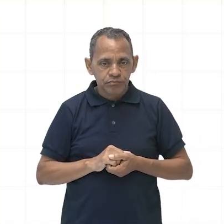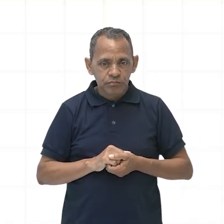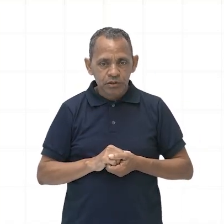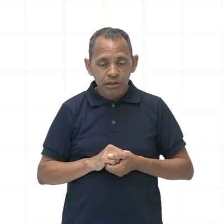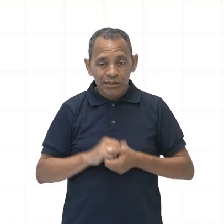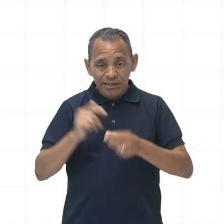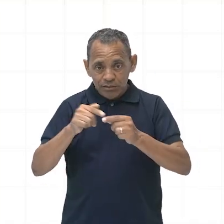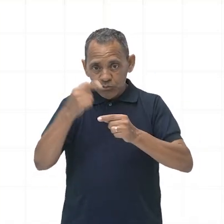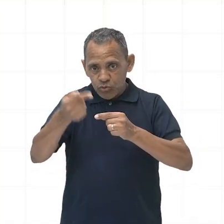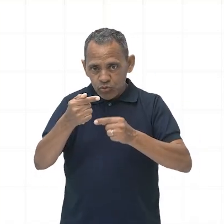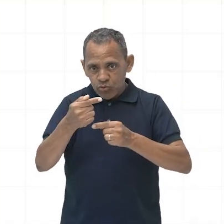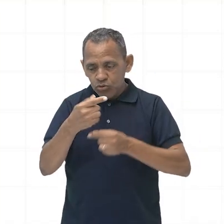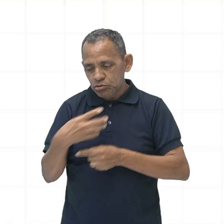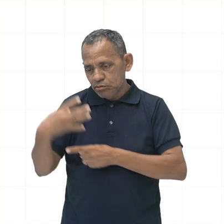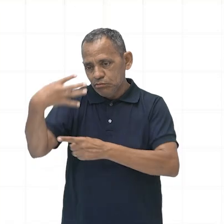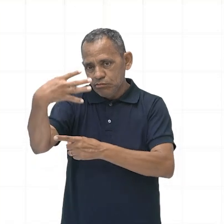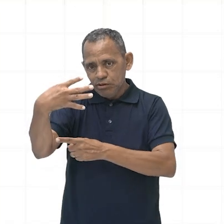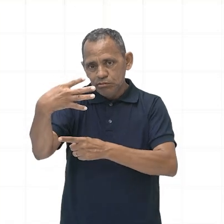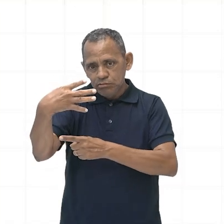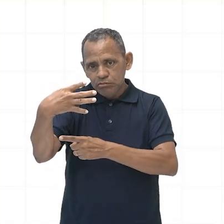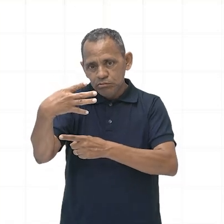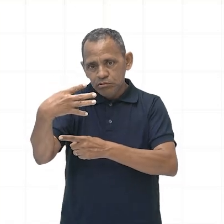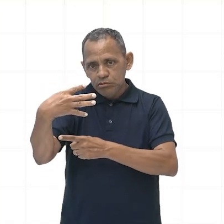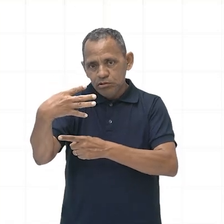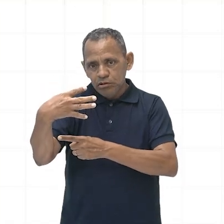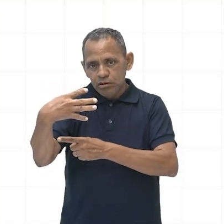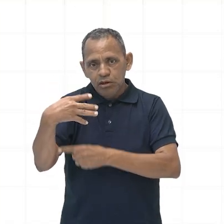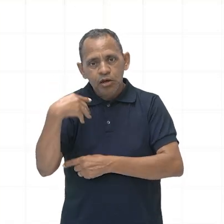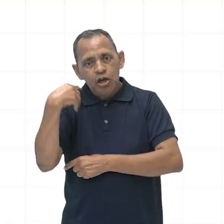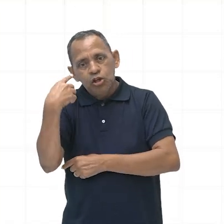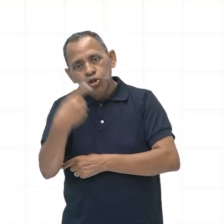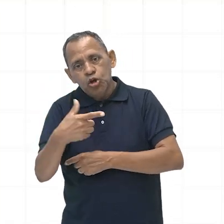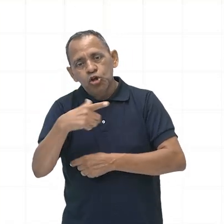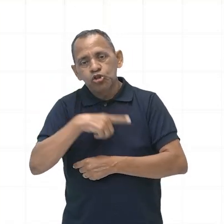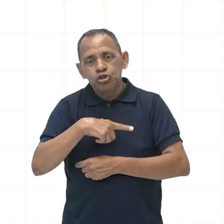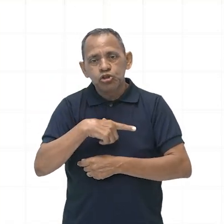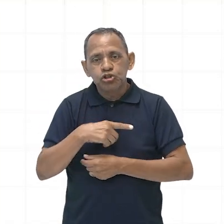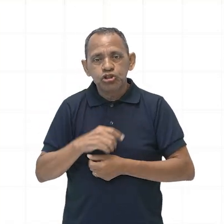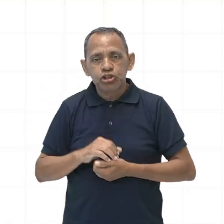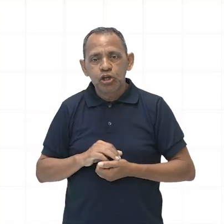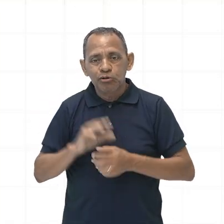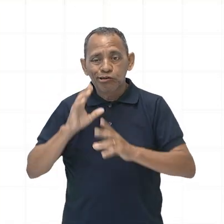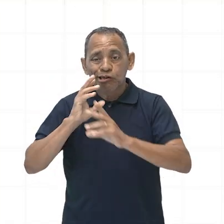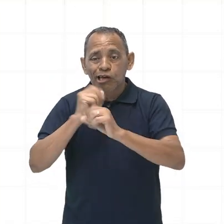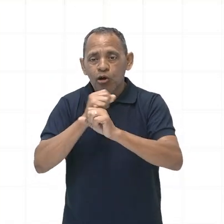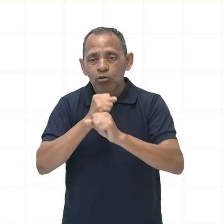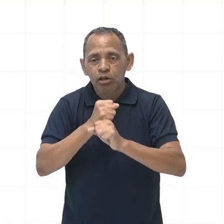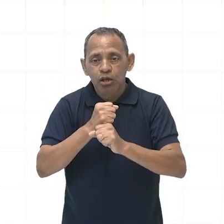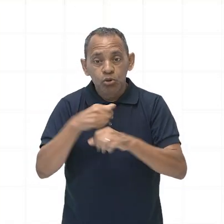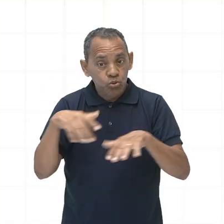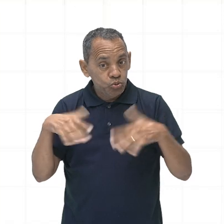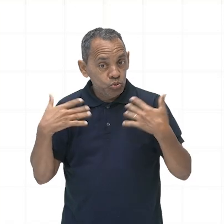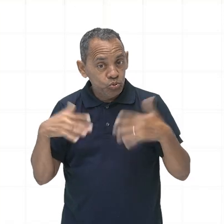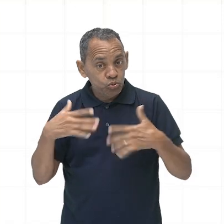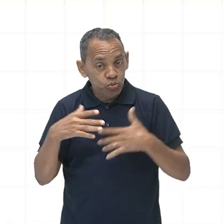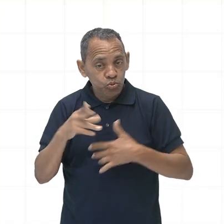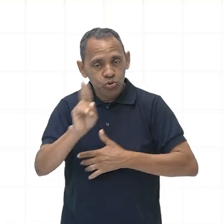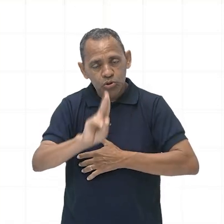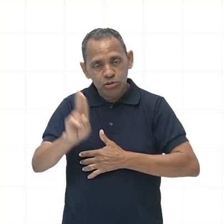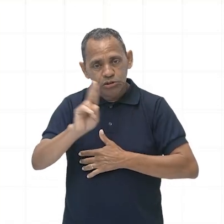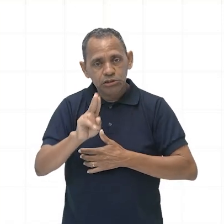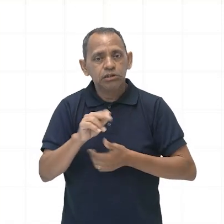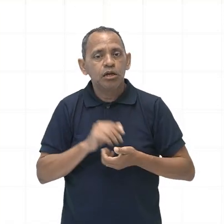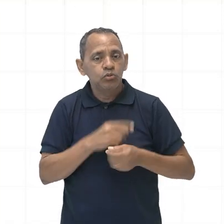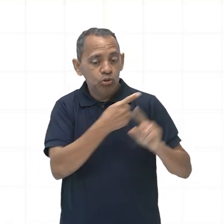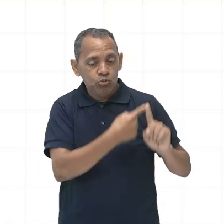elevado a 4. Então, para a gente não ter que fazer toda essa conta, né, a gente apenas aplica essa